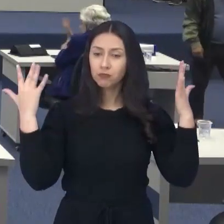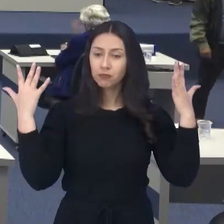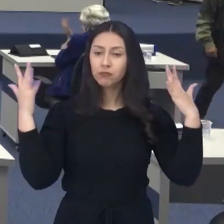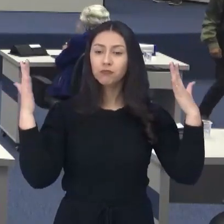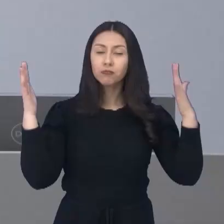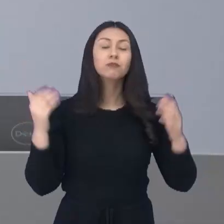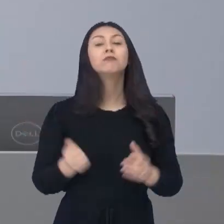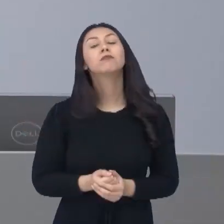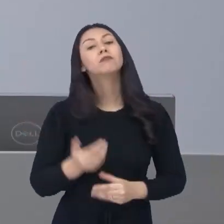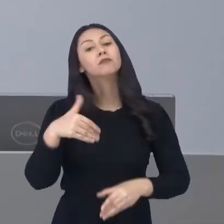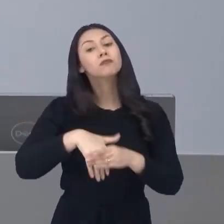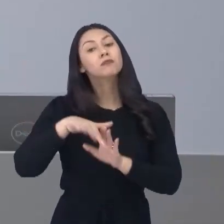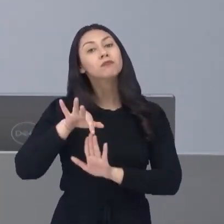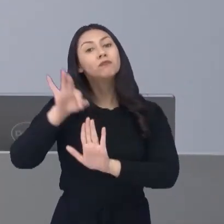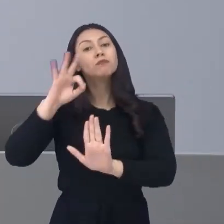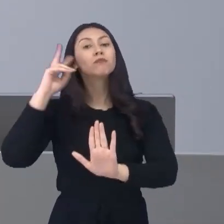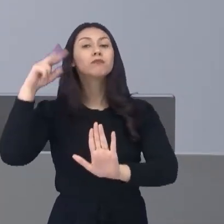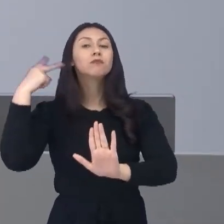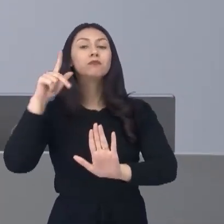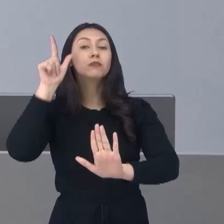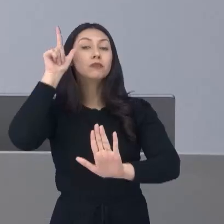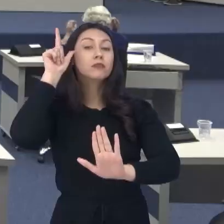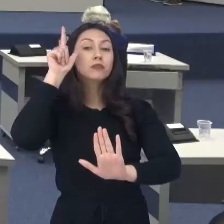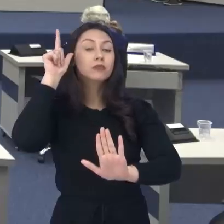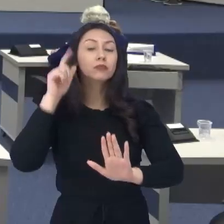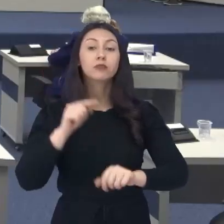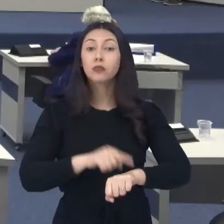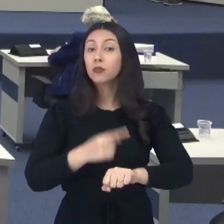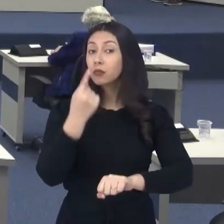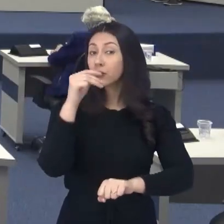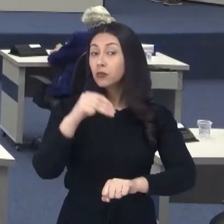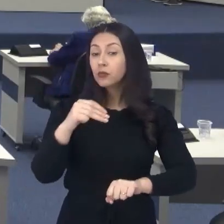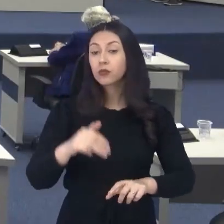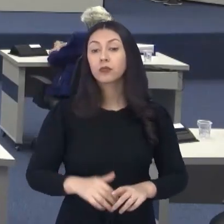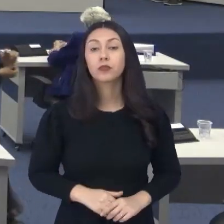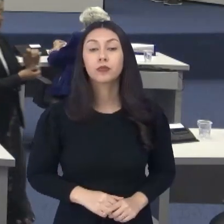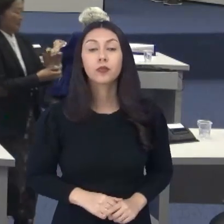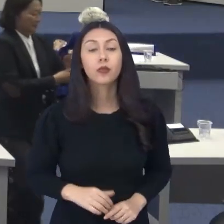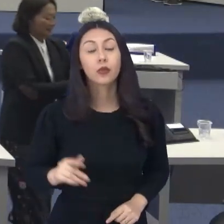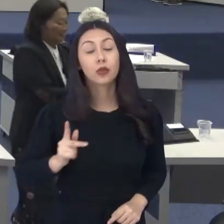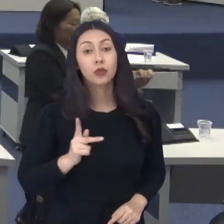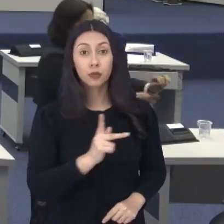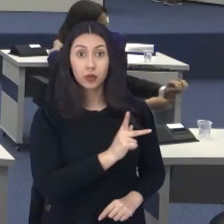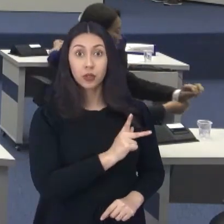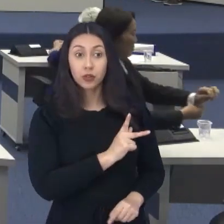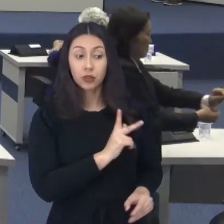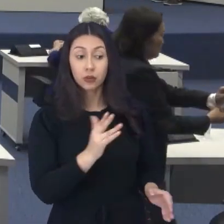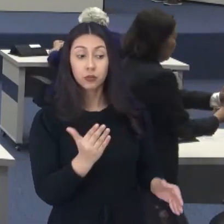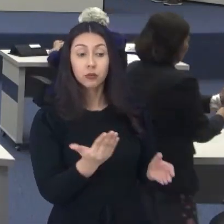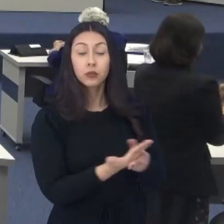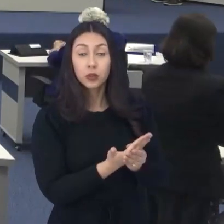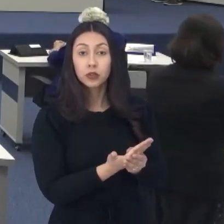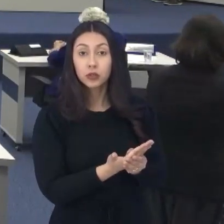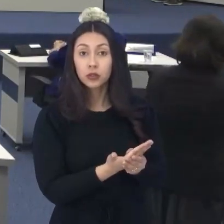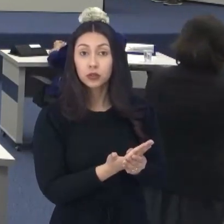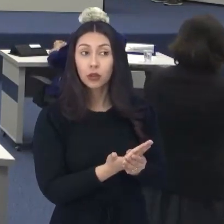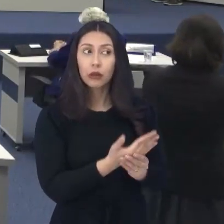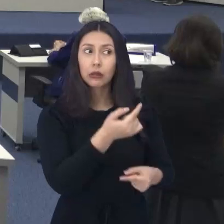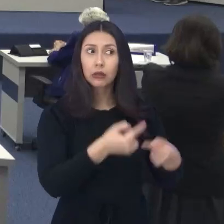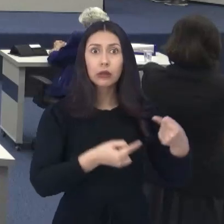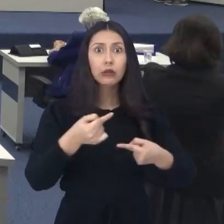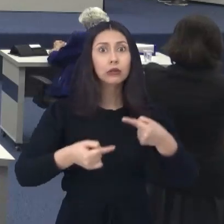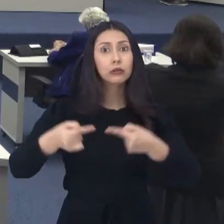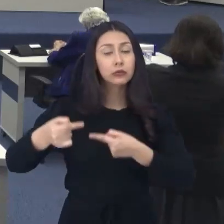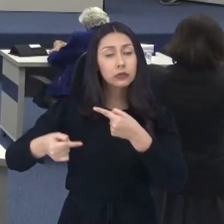Encaminhamento de votação, vereador Lino Bispo, tempo de 1 minuto. Senhor presidente, esse processo ele vem sendo discutido